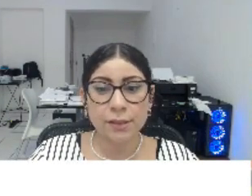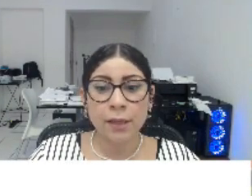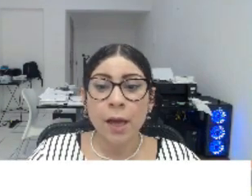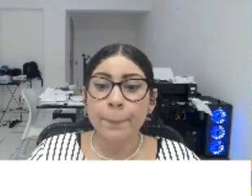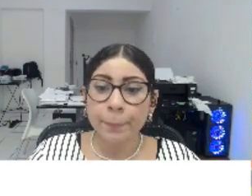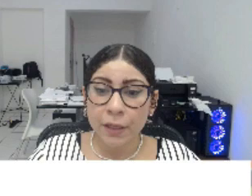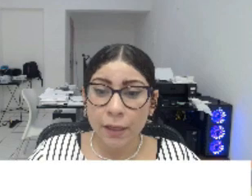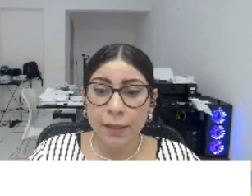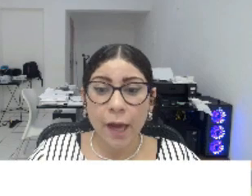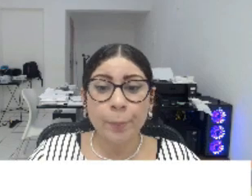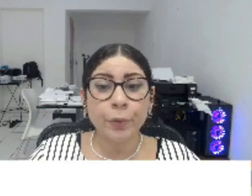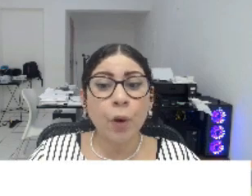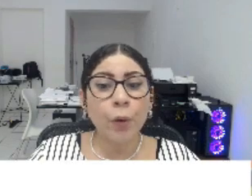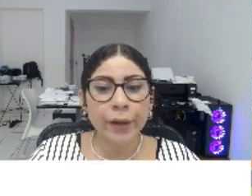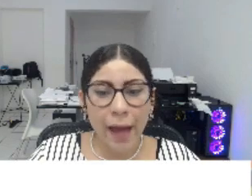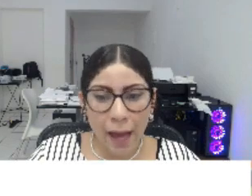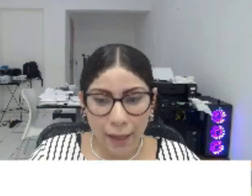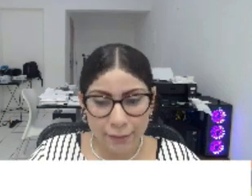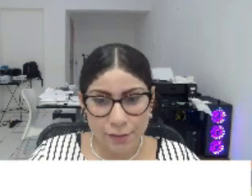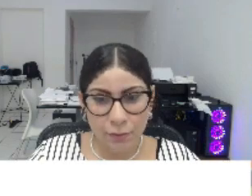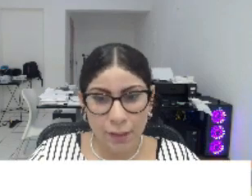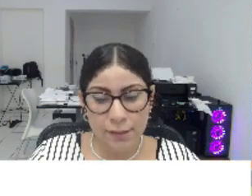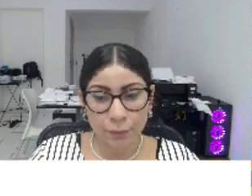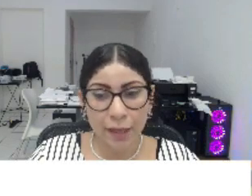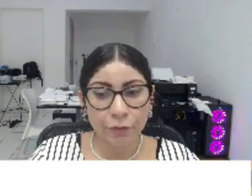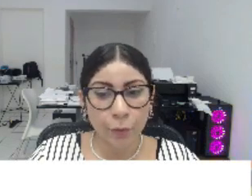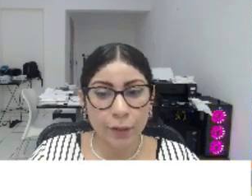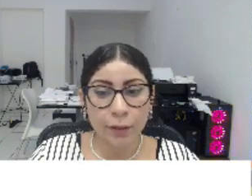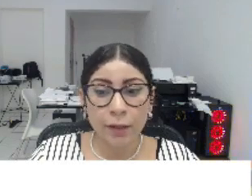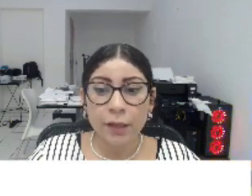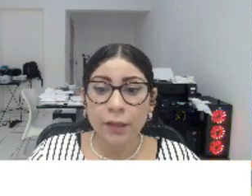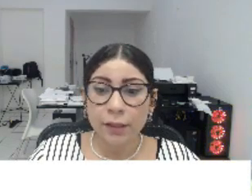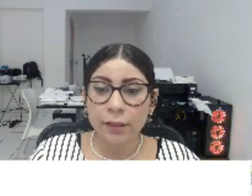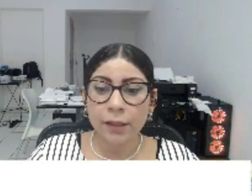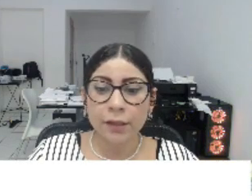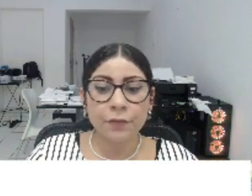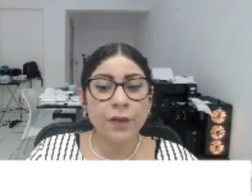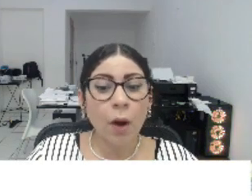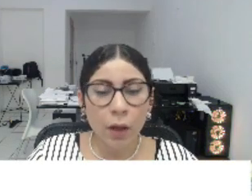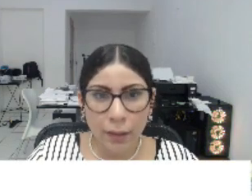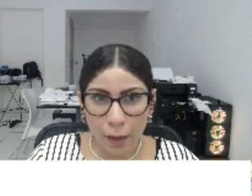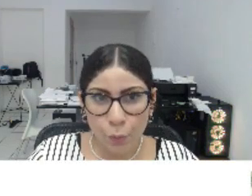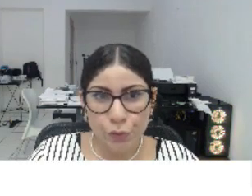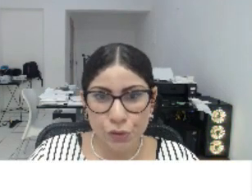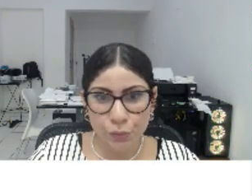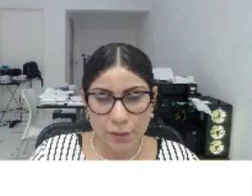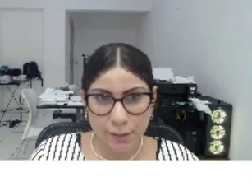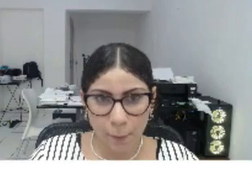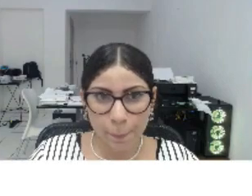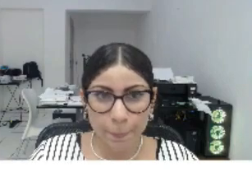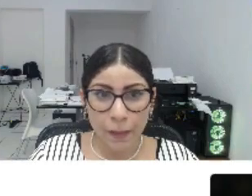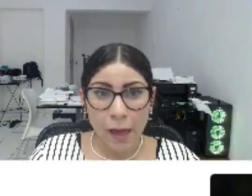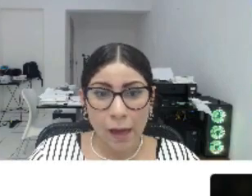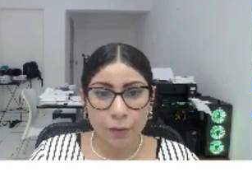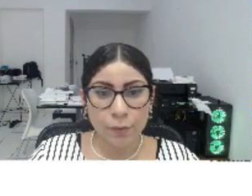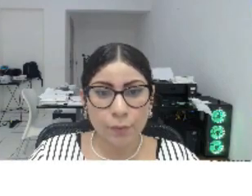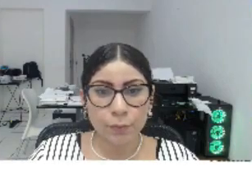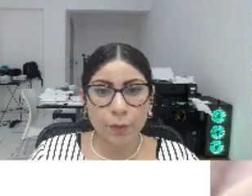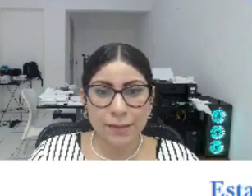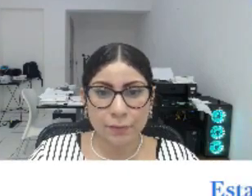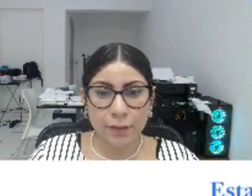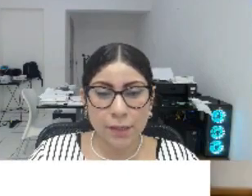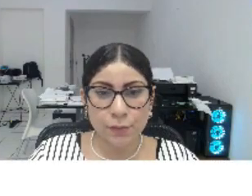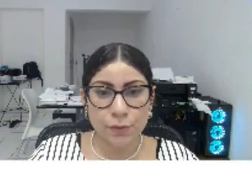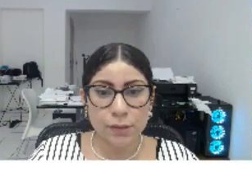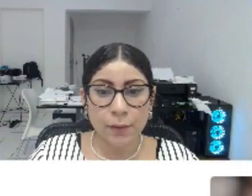Haddad diz que quer prorrogar a desoneração da folha e que viola a Constituição. Agora,